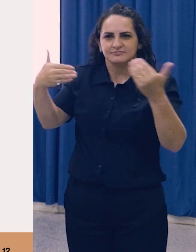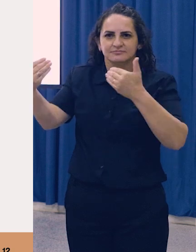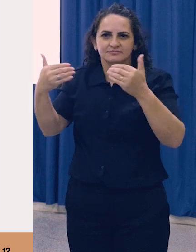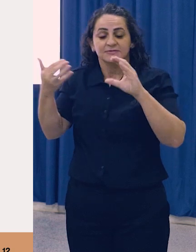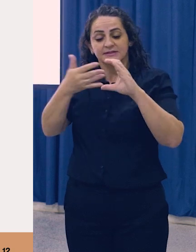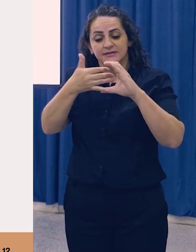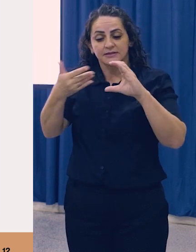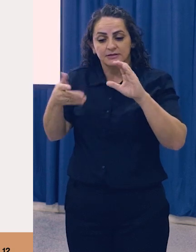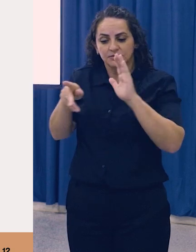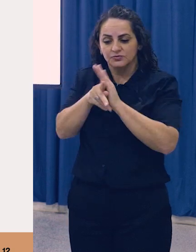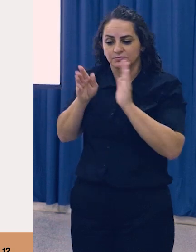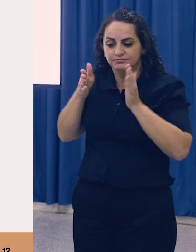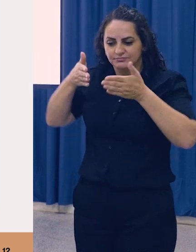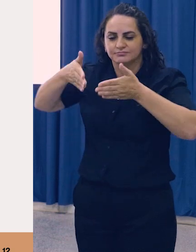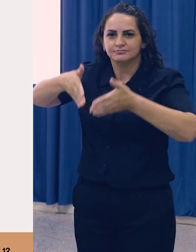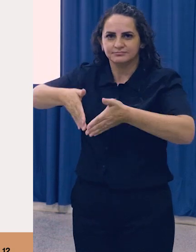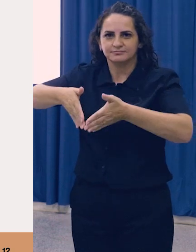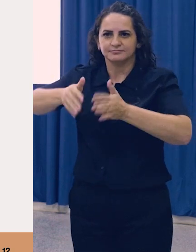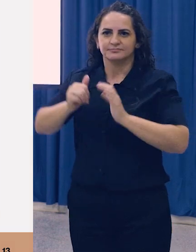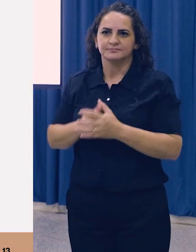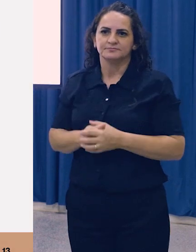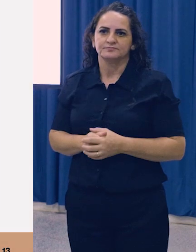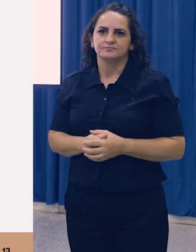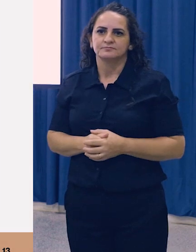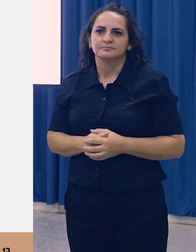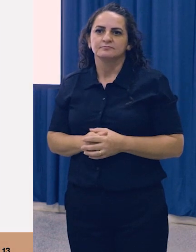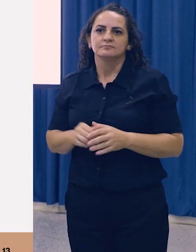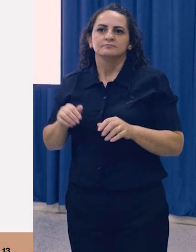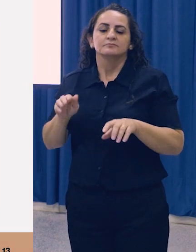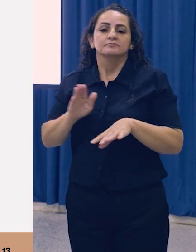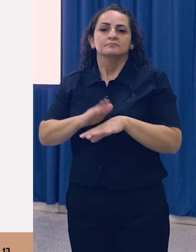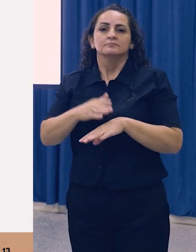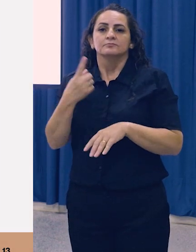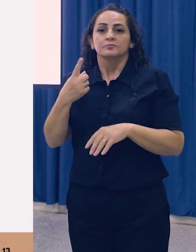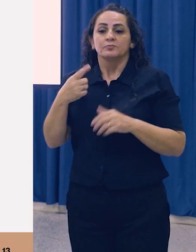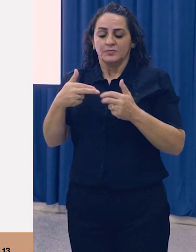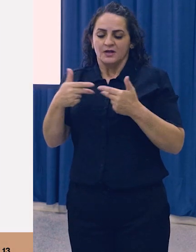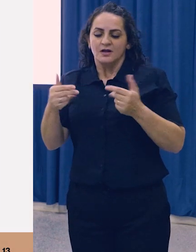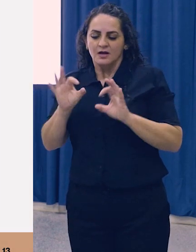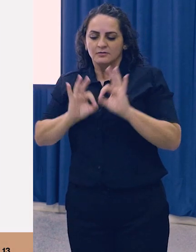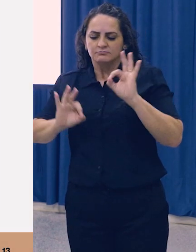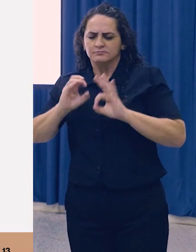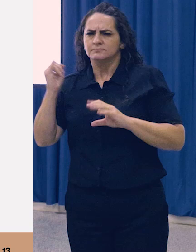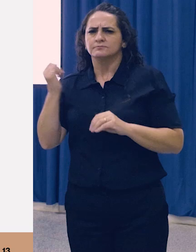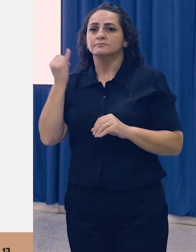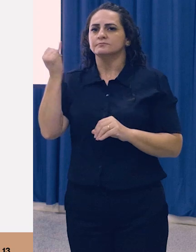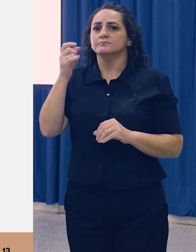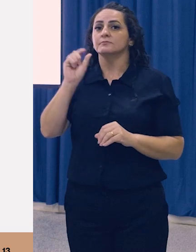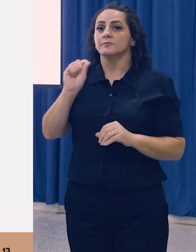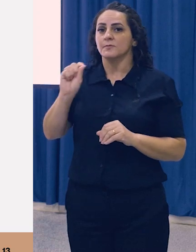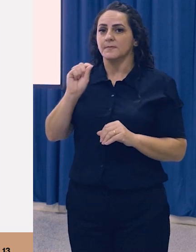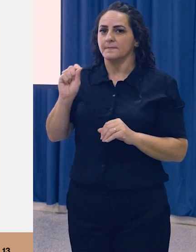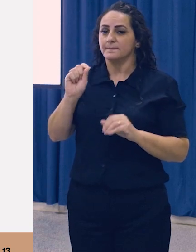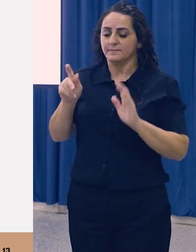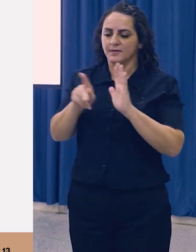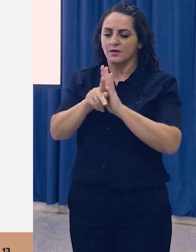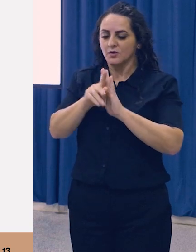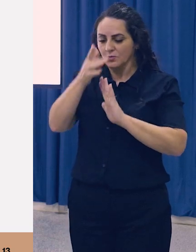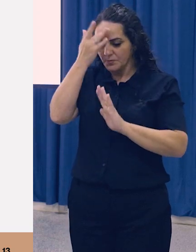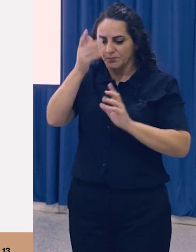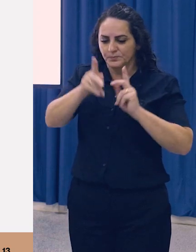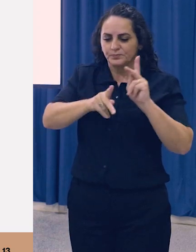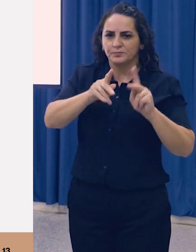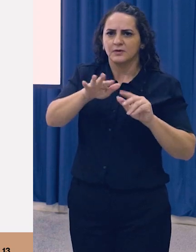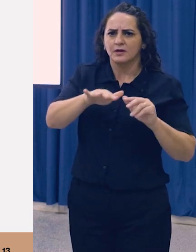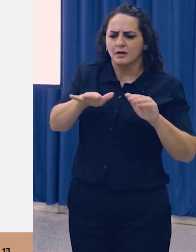características personificando em alguém. Outra parte importante do mapeamento do público-alvo são